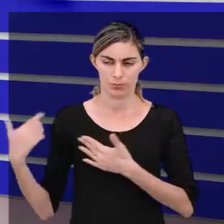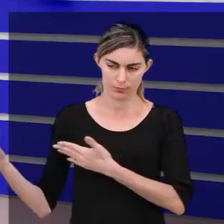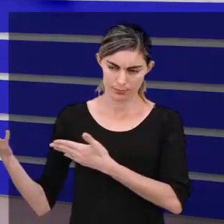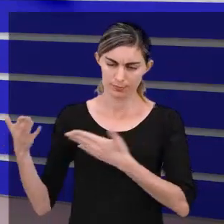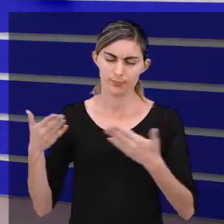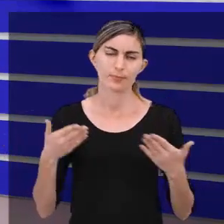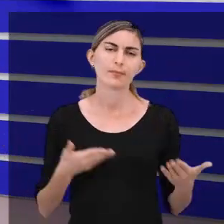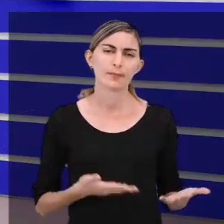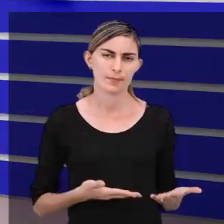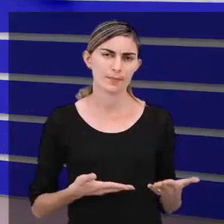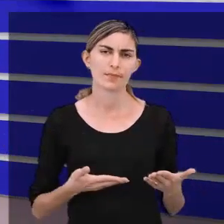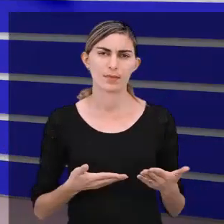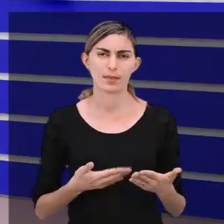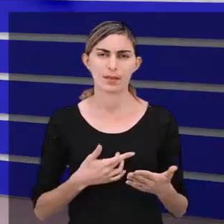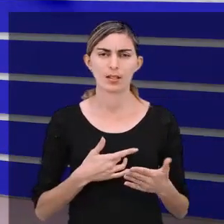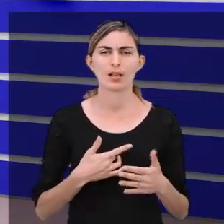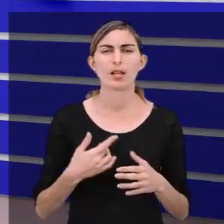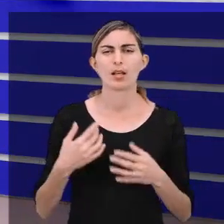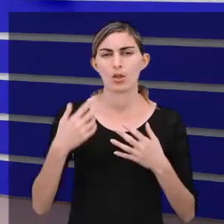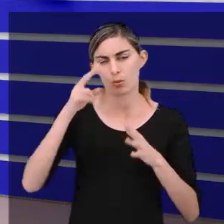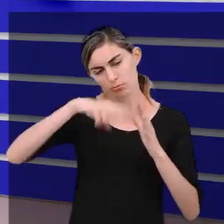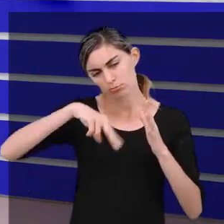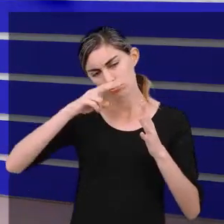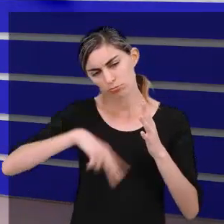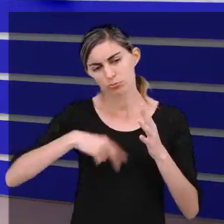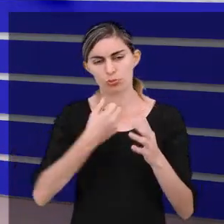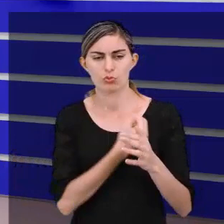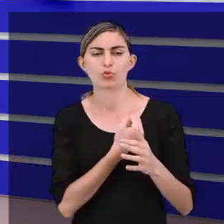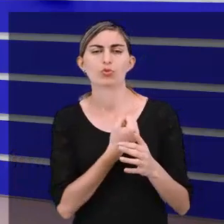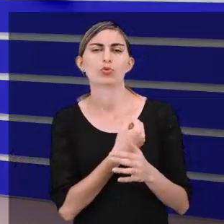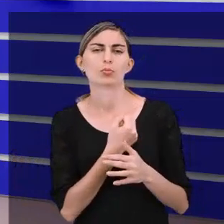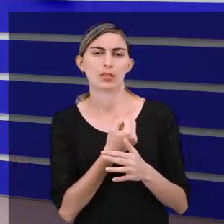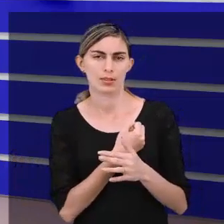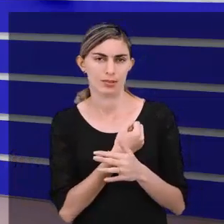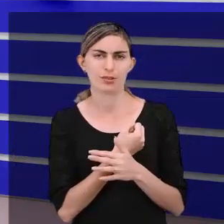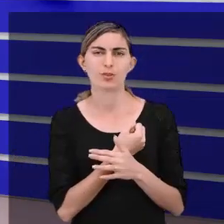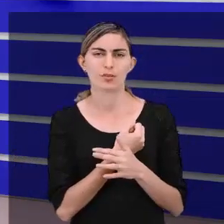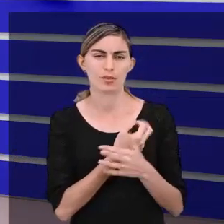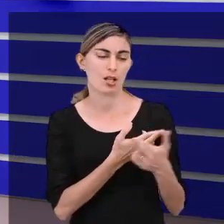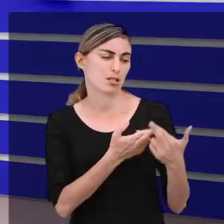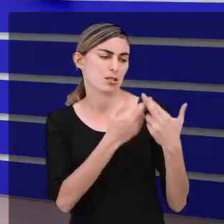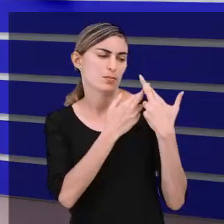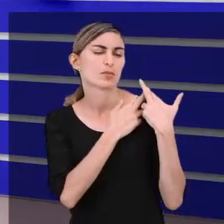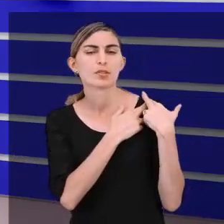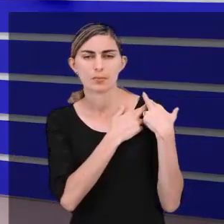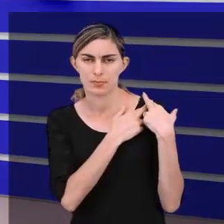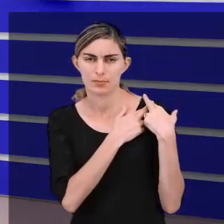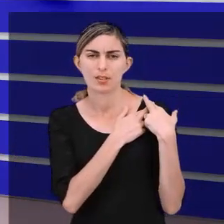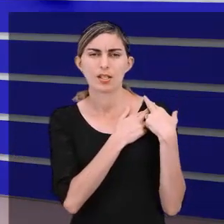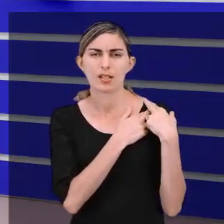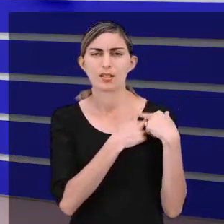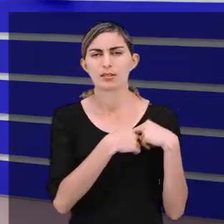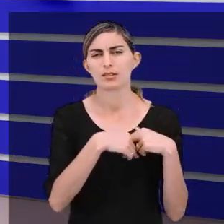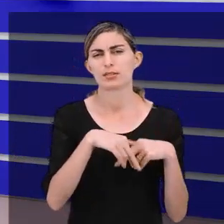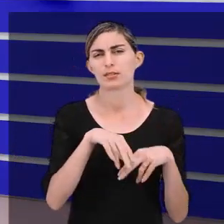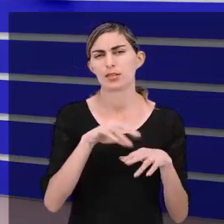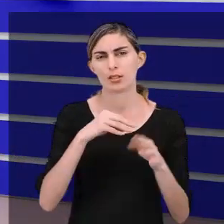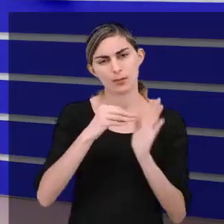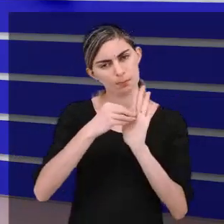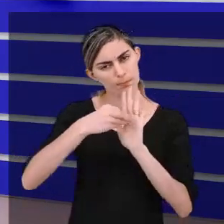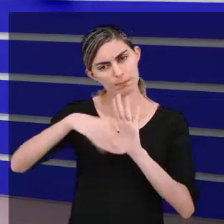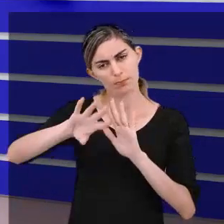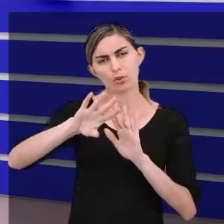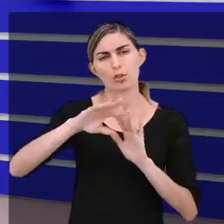né, a Aldenir me passou e eu dei uma olhada no número de responsabilidades que são